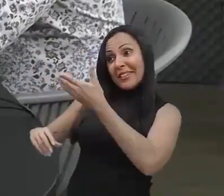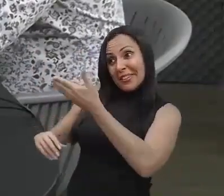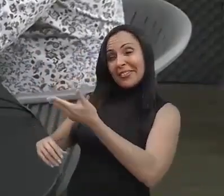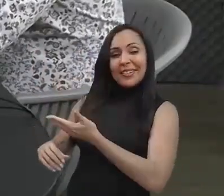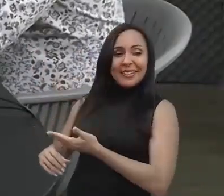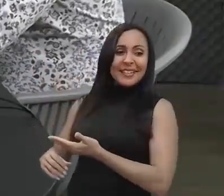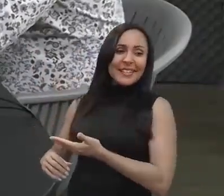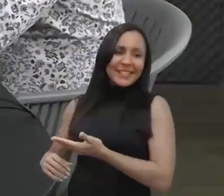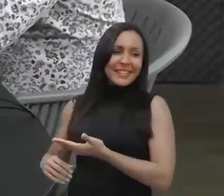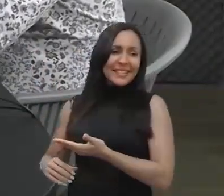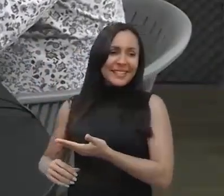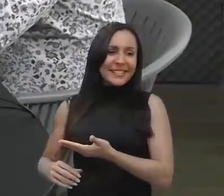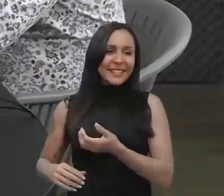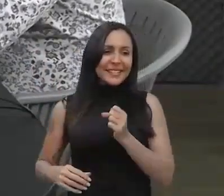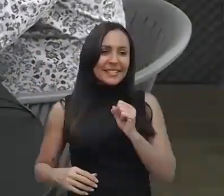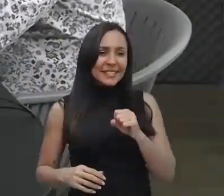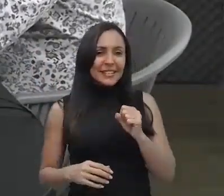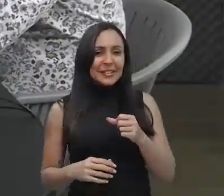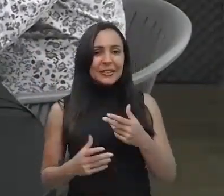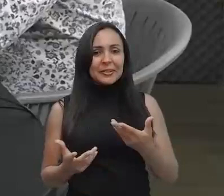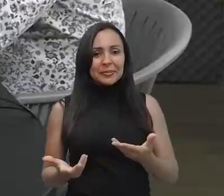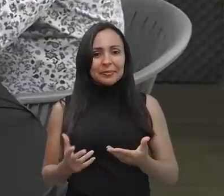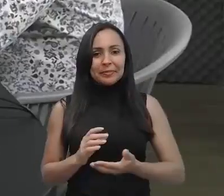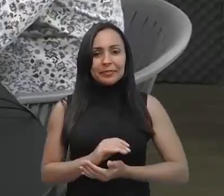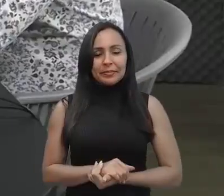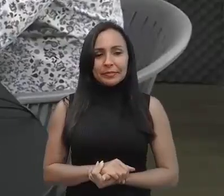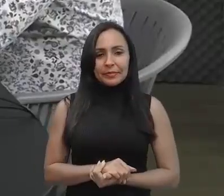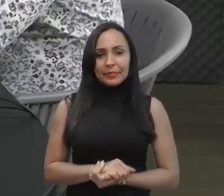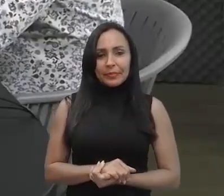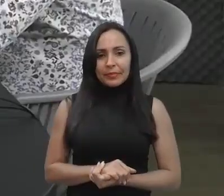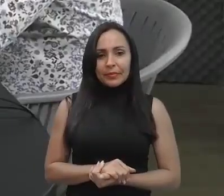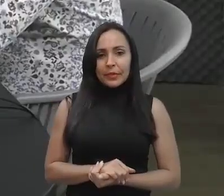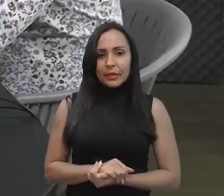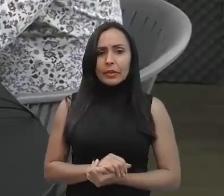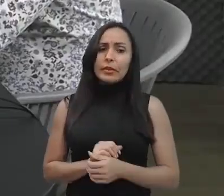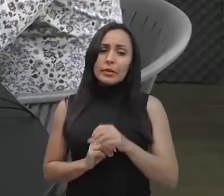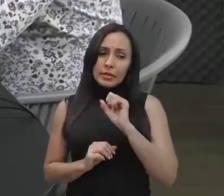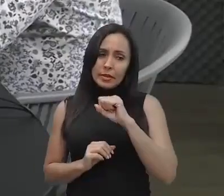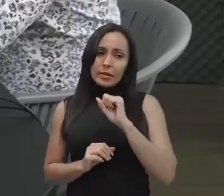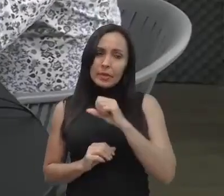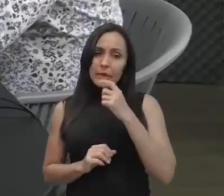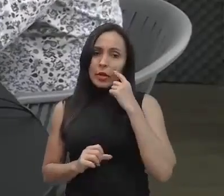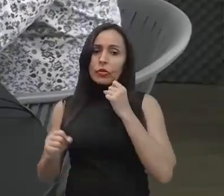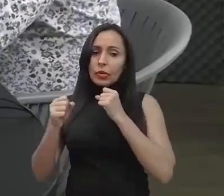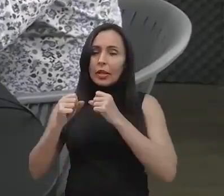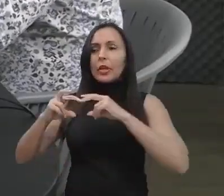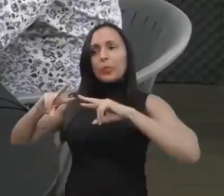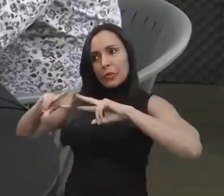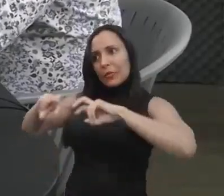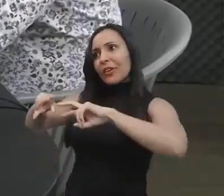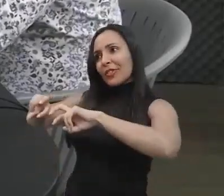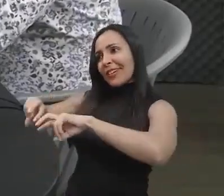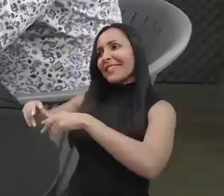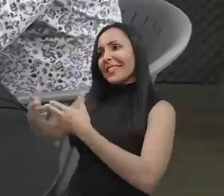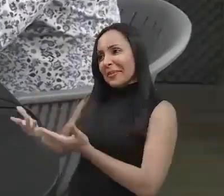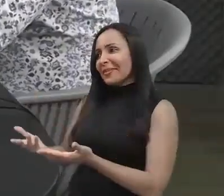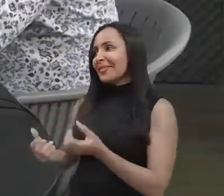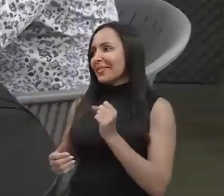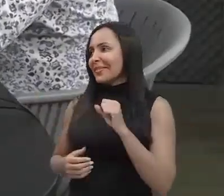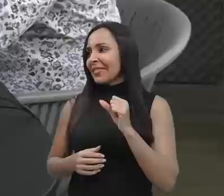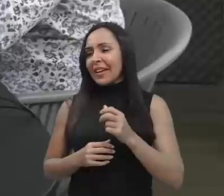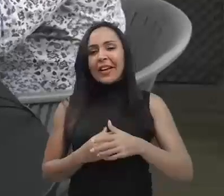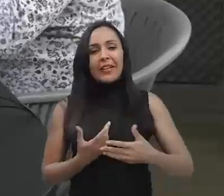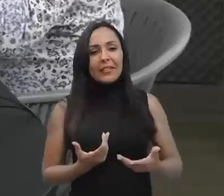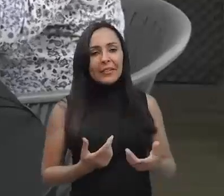investigativo investigativa investigativo jornalista jornal jornalismo investigativo né jornalismo investigativo você faz isso